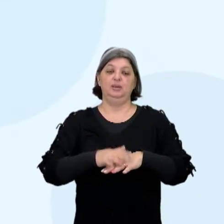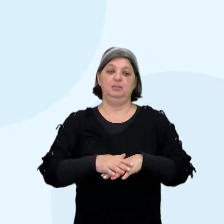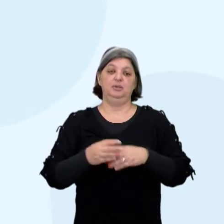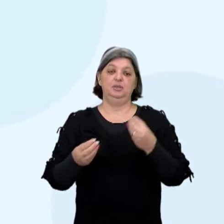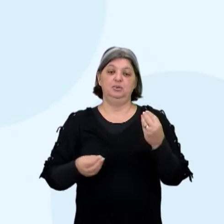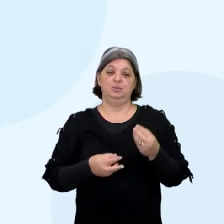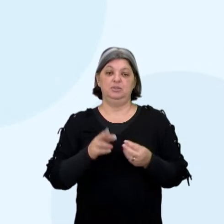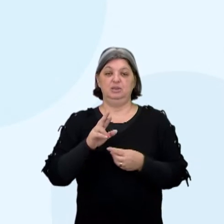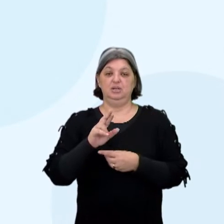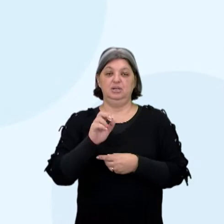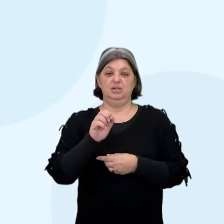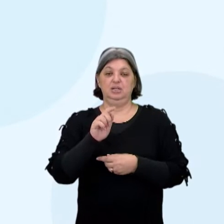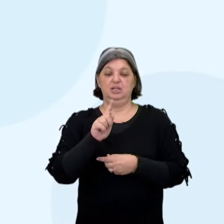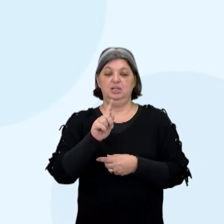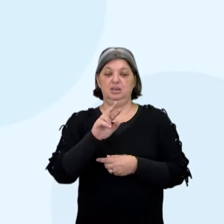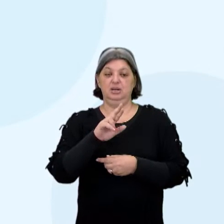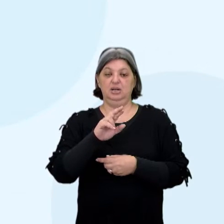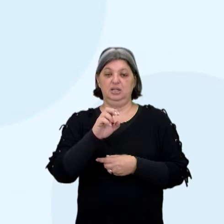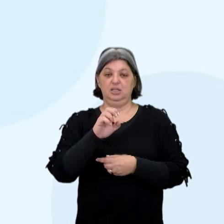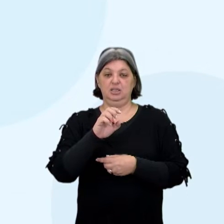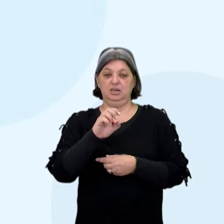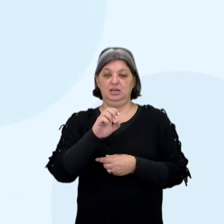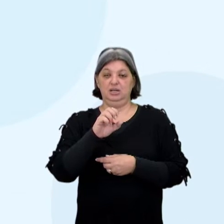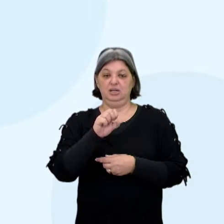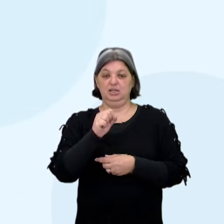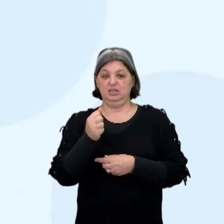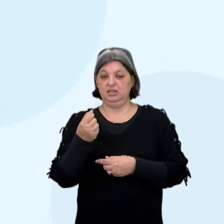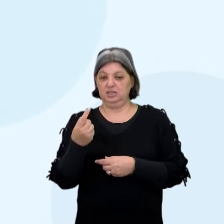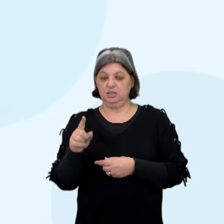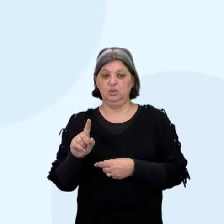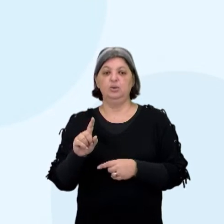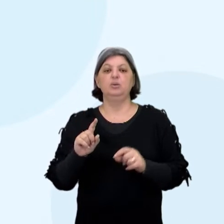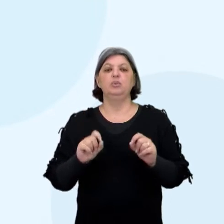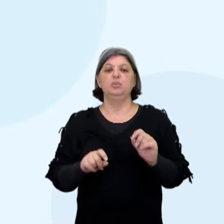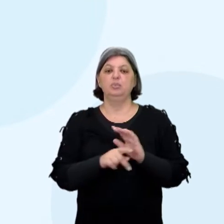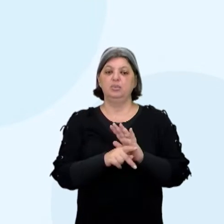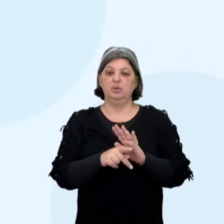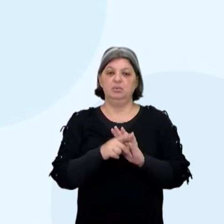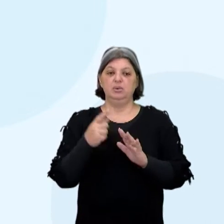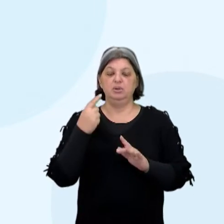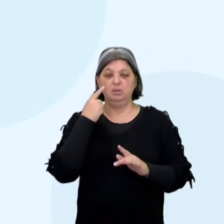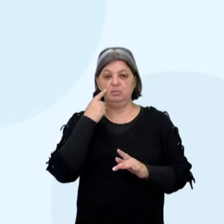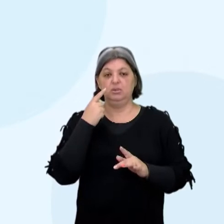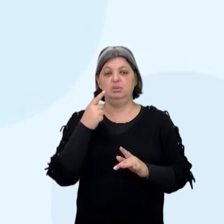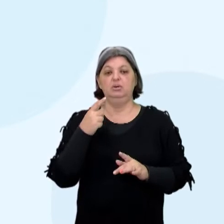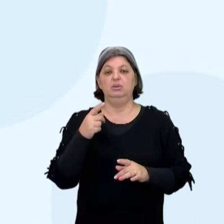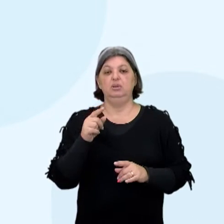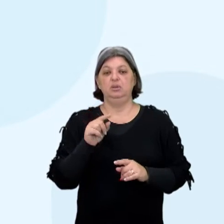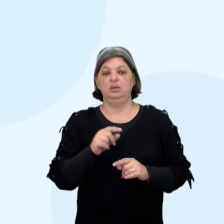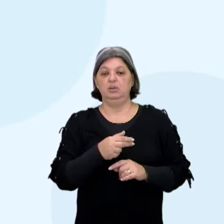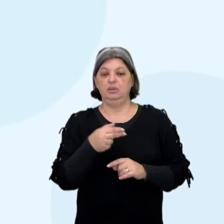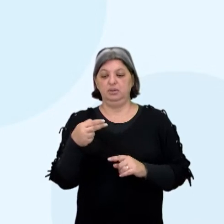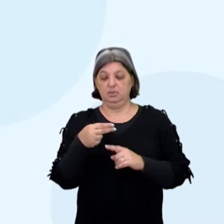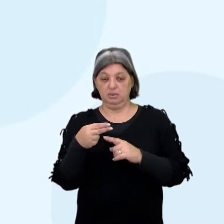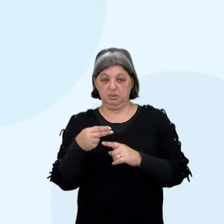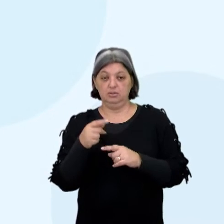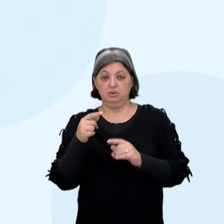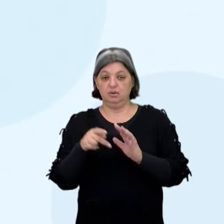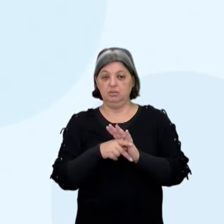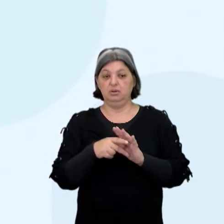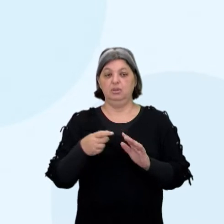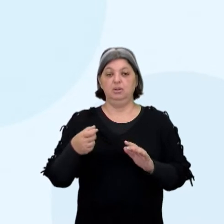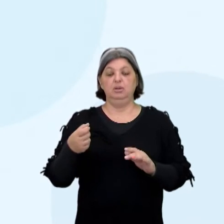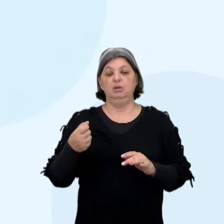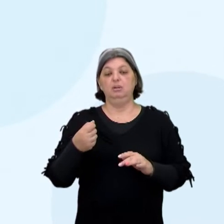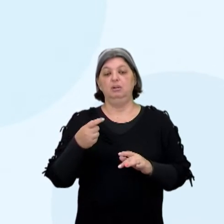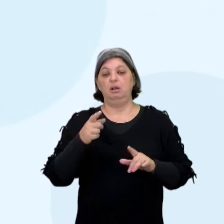que na realidade é uma equação. Ô, professor, mas por que é uma equação? Tem valor desconhecido, sinal de igual. Tudo que tem